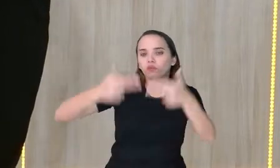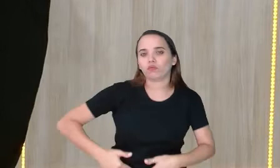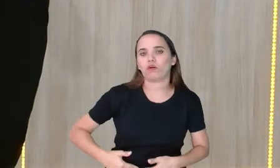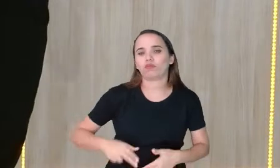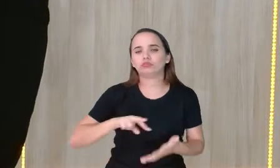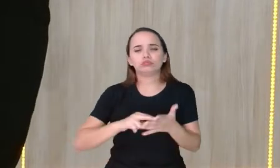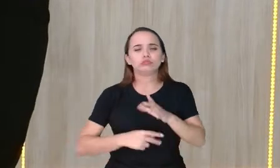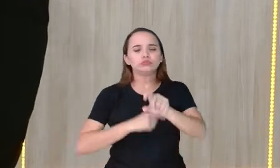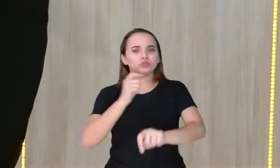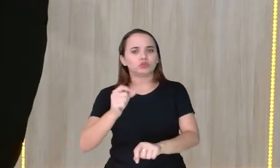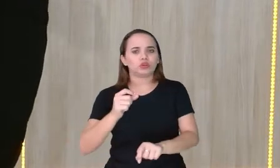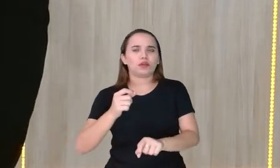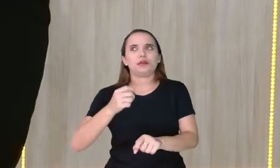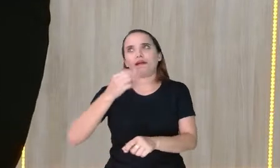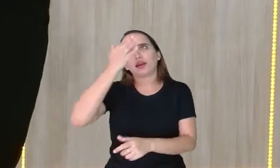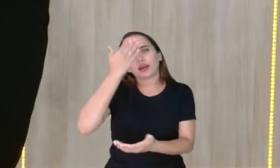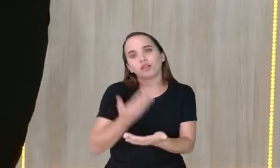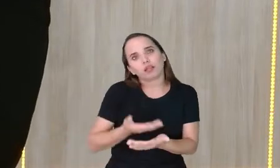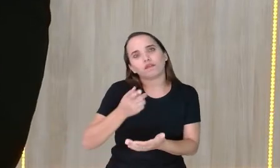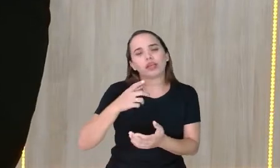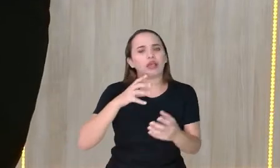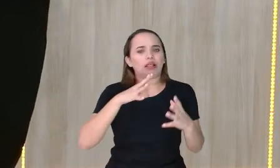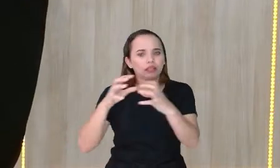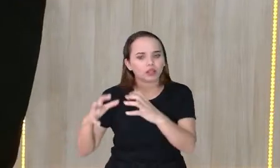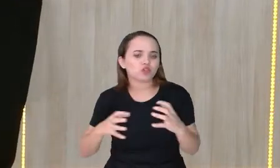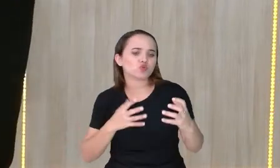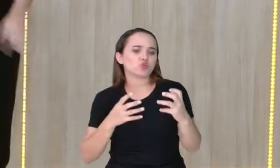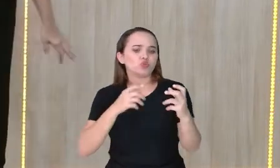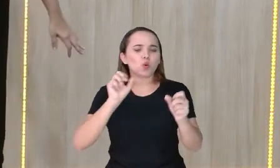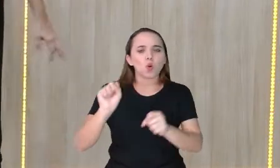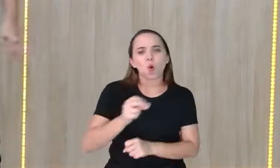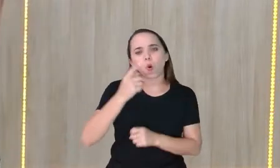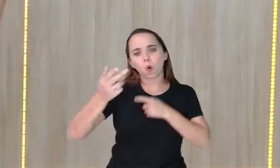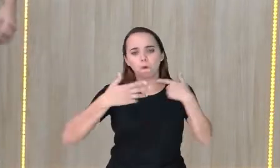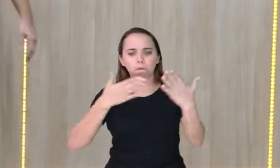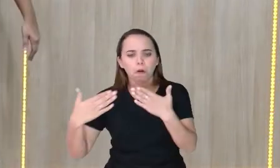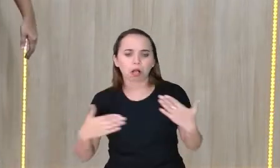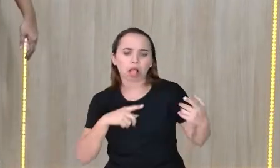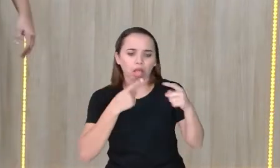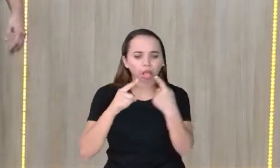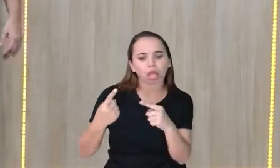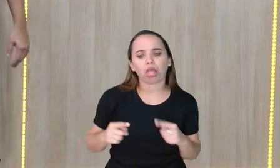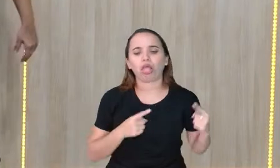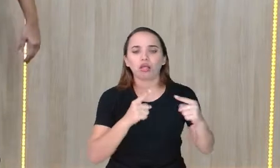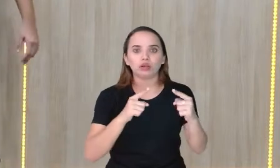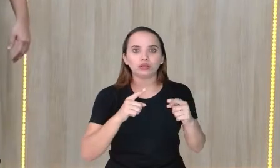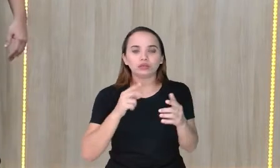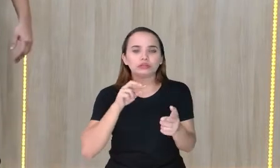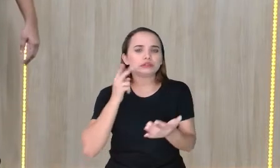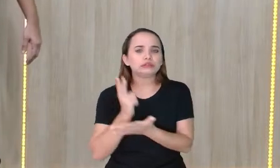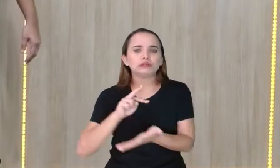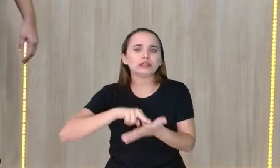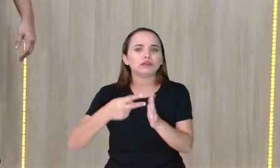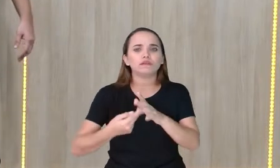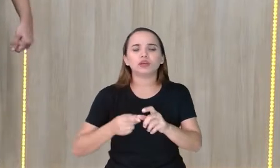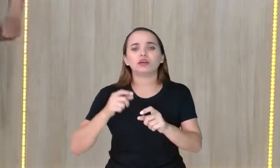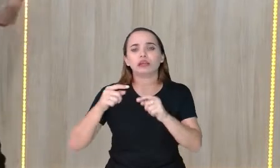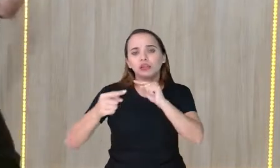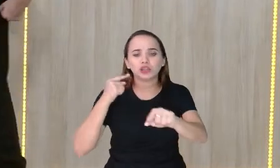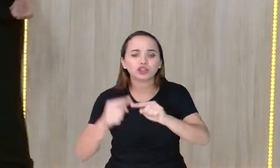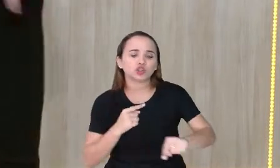tiveram embates, tiveram discussões, não conseguiam se acertar. Vida que segue. Aqui eu tenho um desfecho,